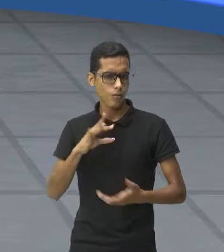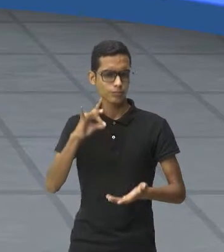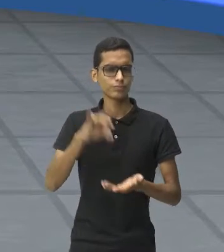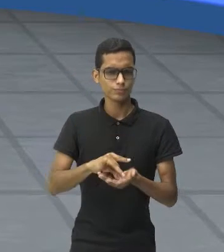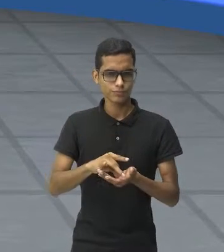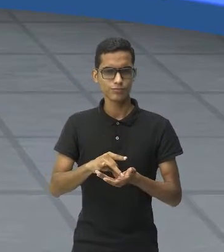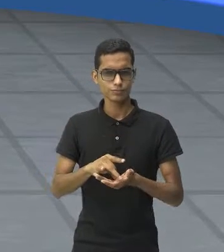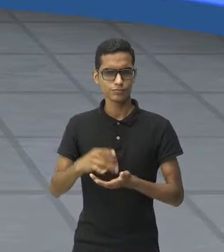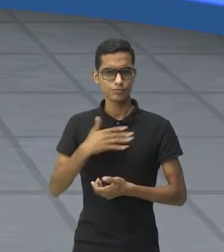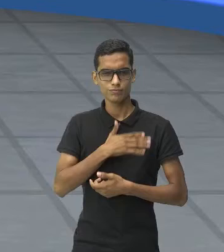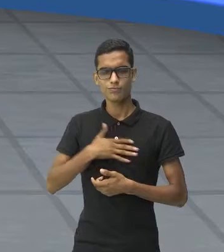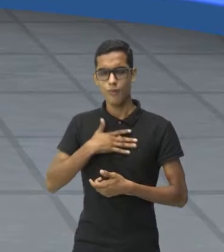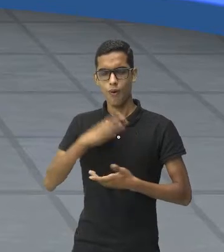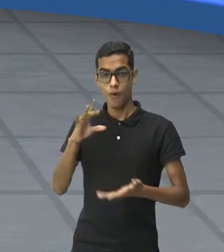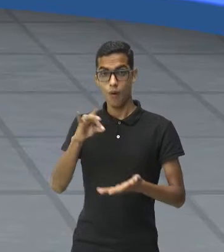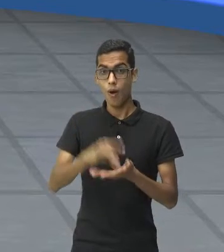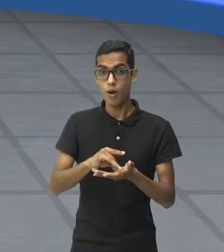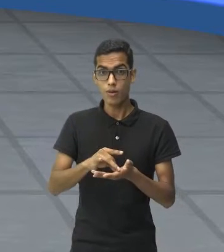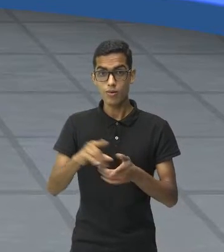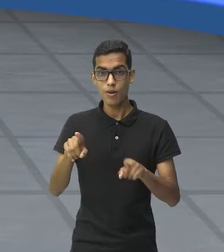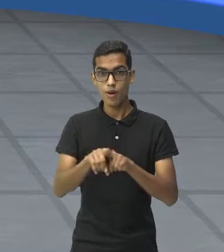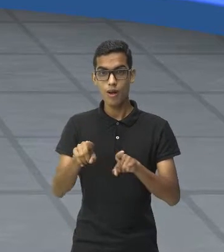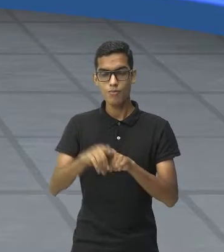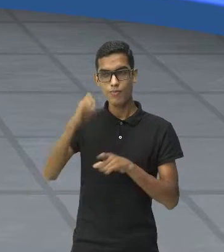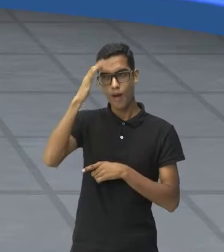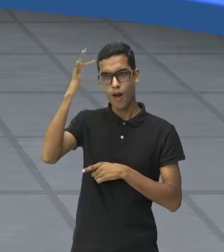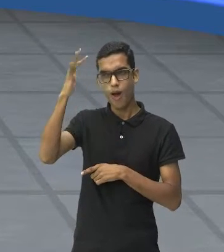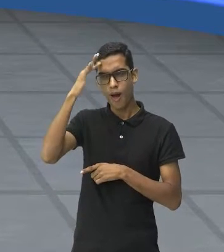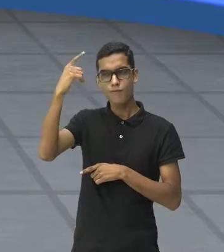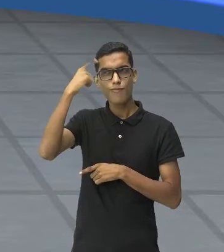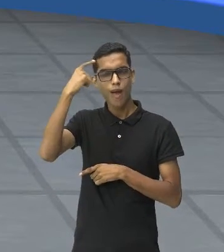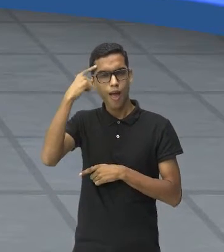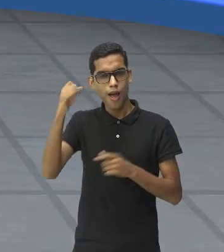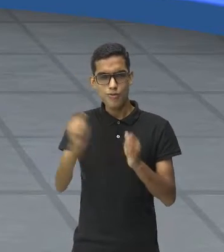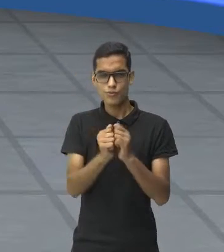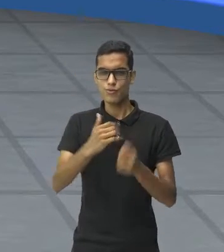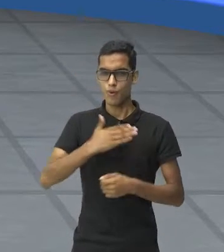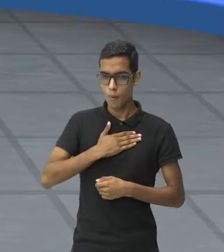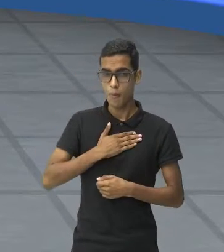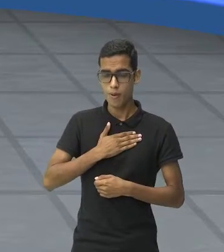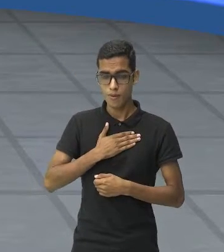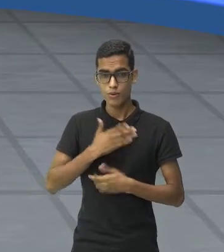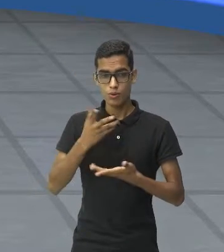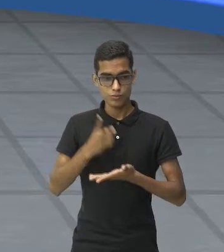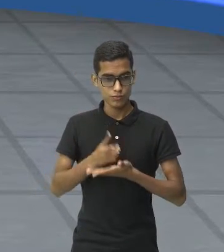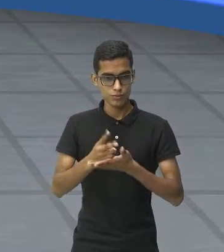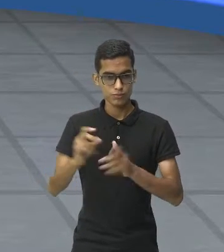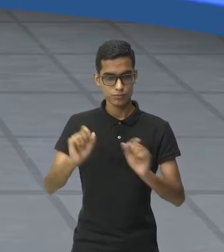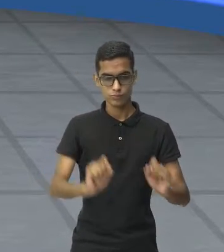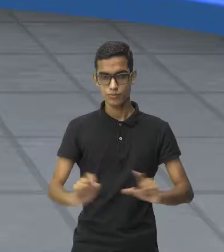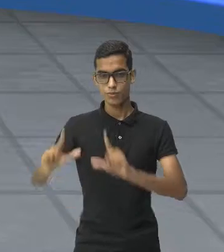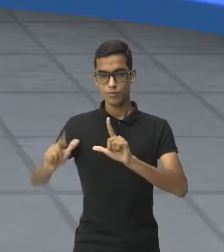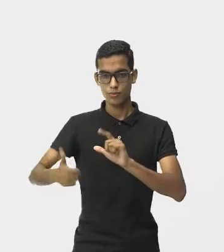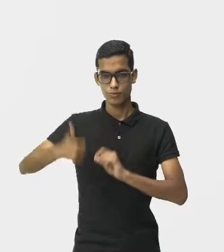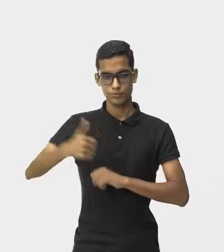gostar muito, vão viajar um pouquinho com o professor aqui e vamos agora prosseguir a primeira cartela da nossa aula de